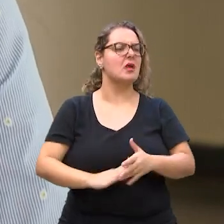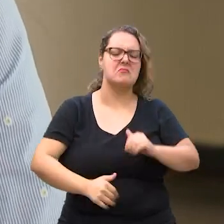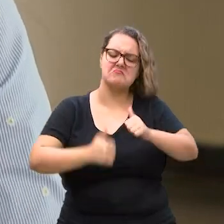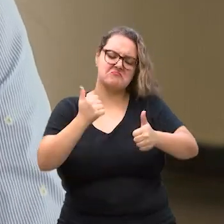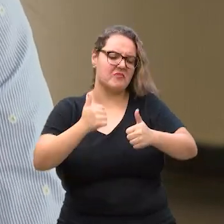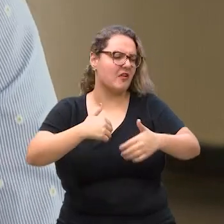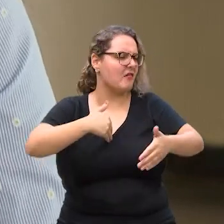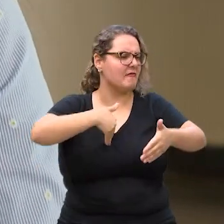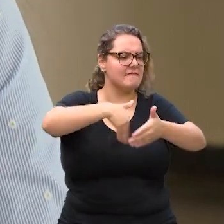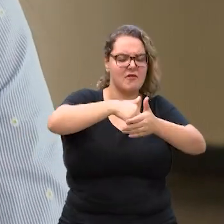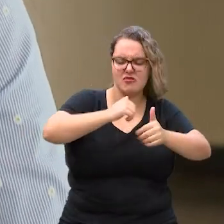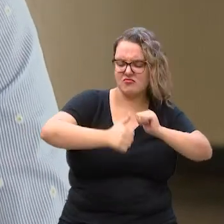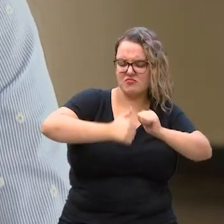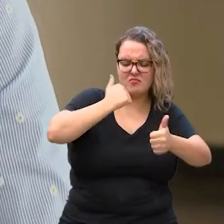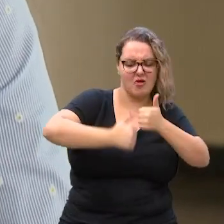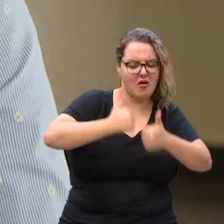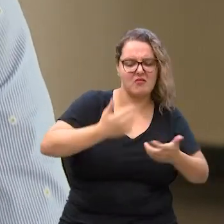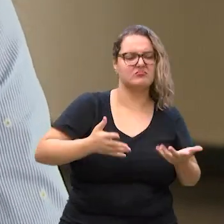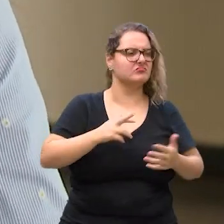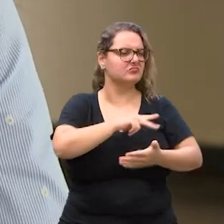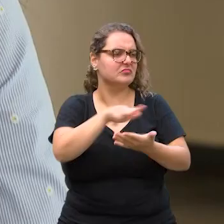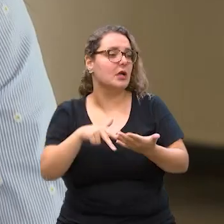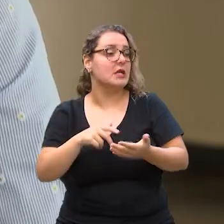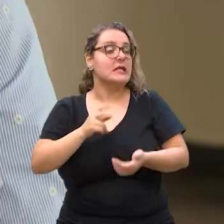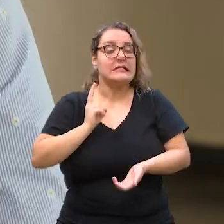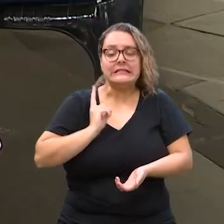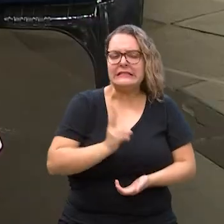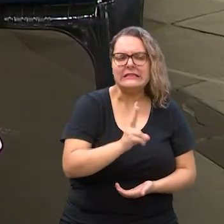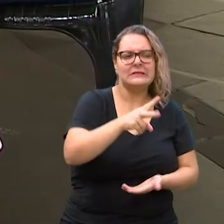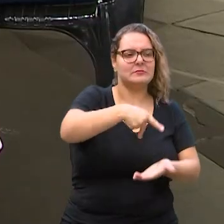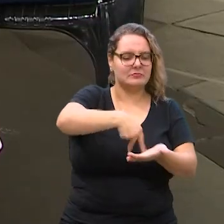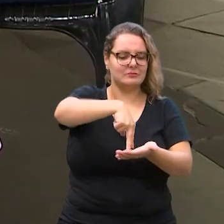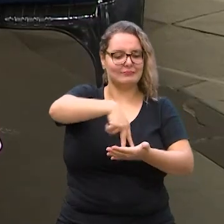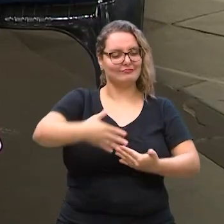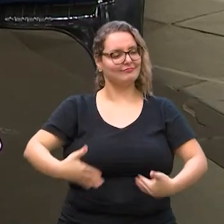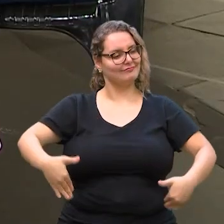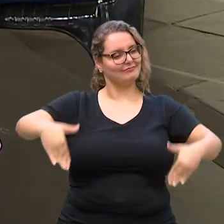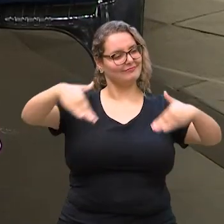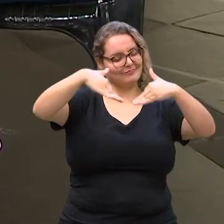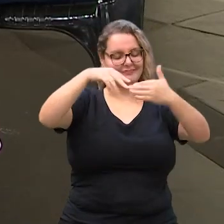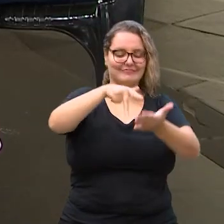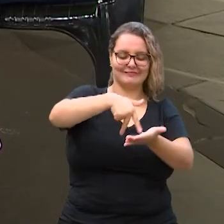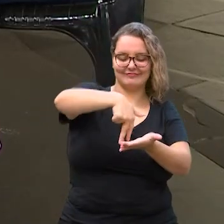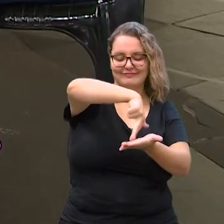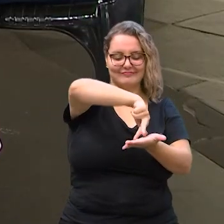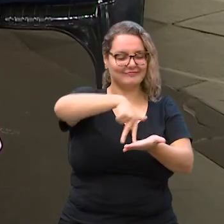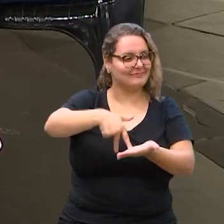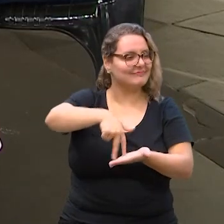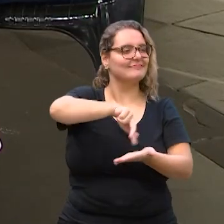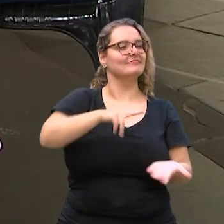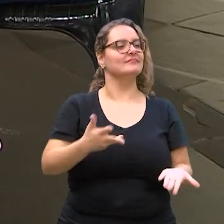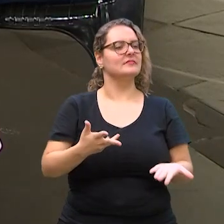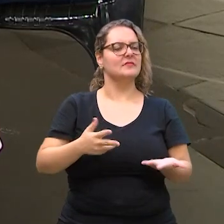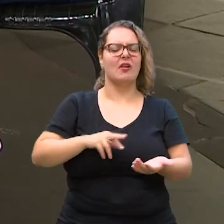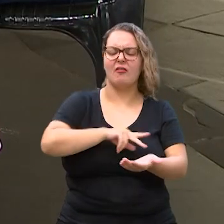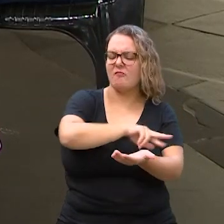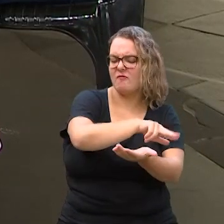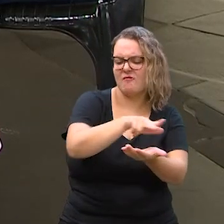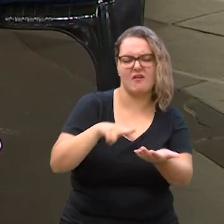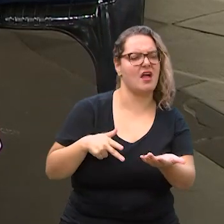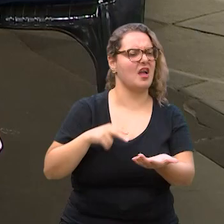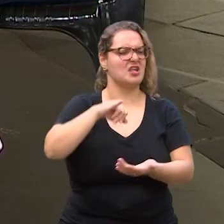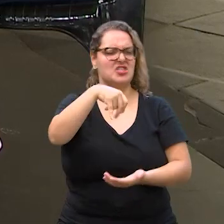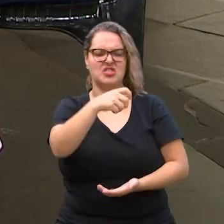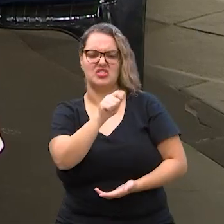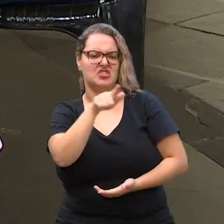minha adolescência, desde criança, eu sempre dancei. Eu era bailarina, então eu praticava balé e todas as outras modalidades de dança, o jazz,